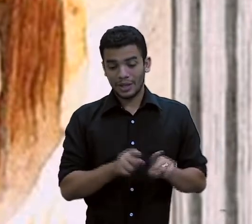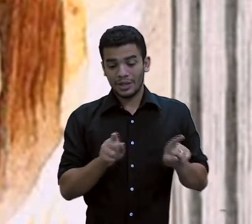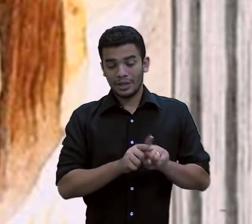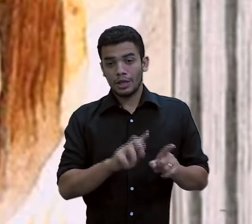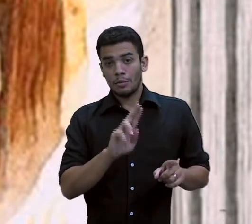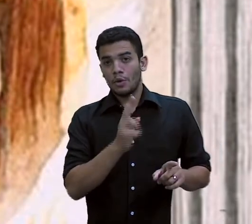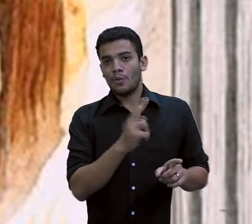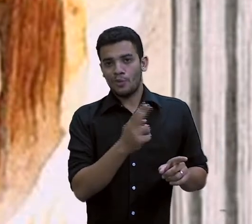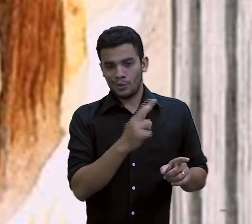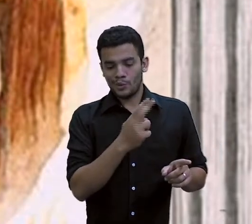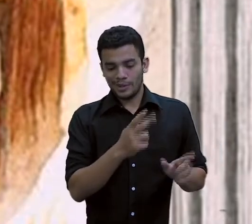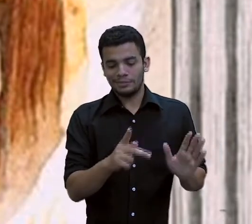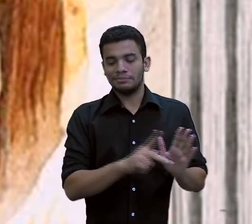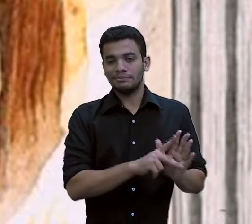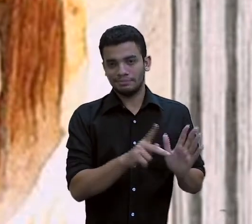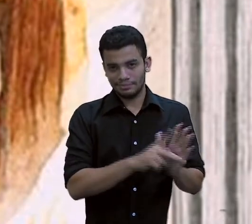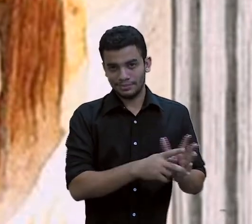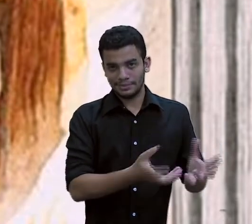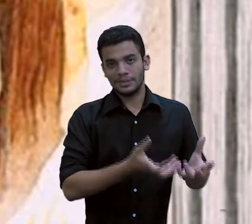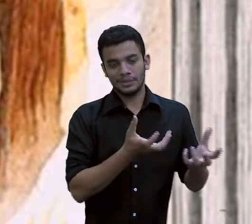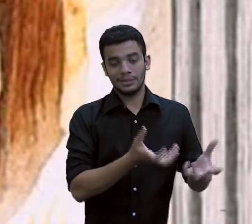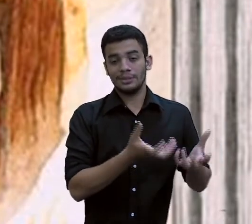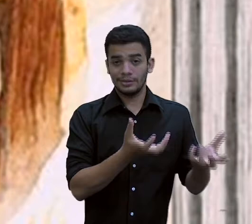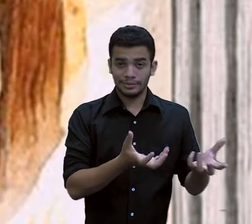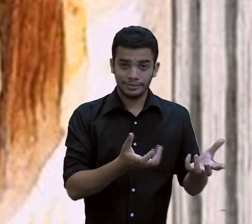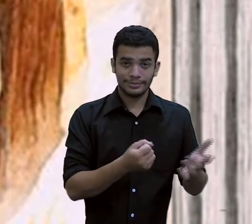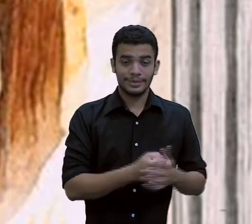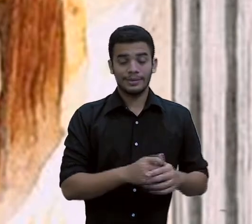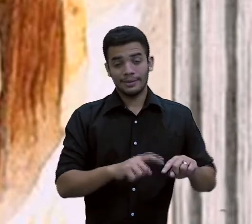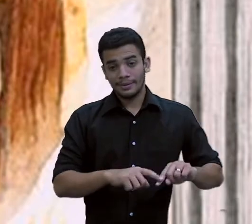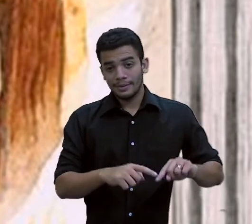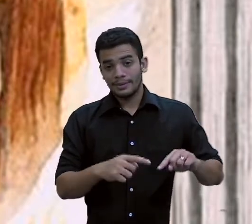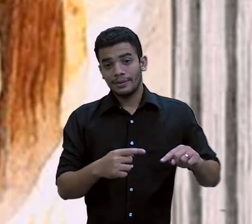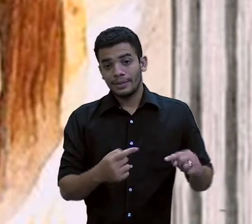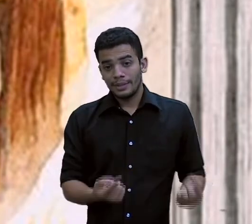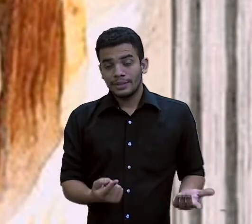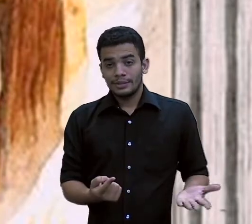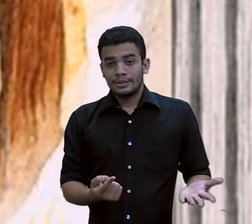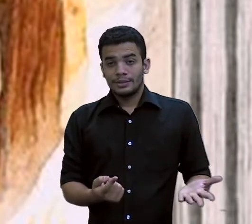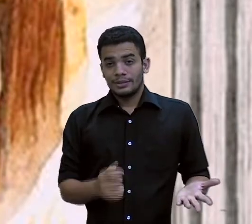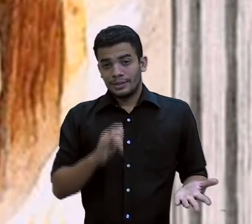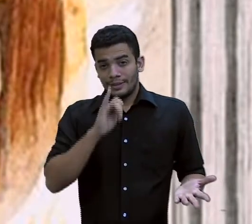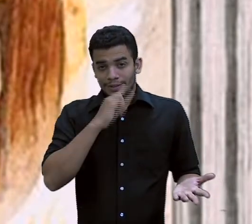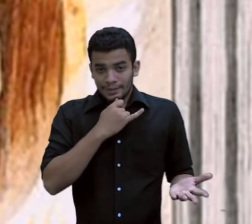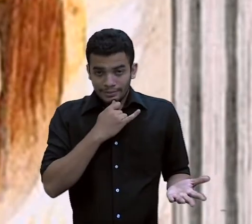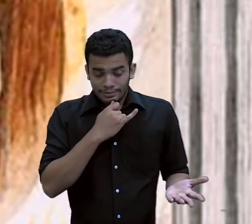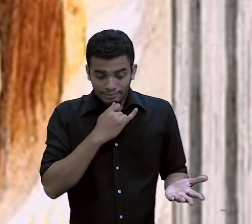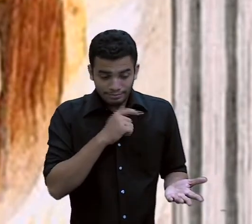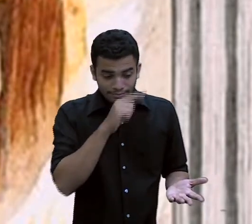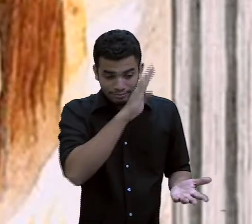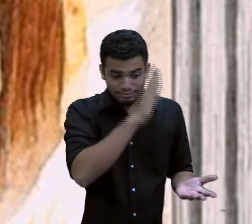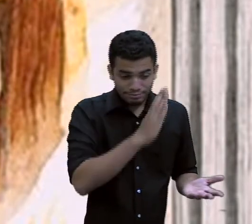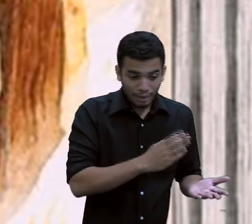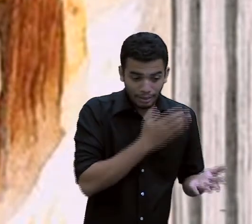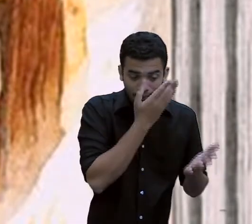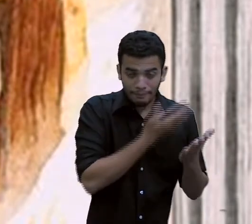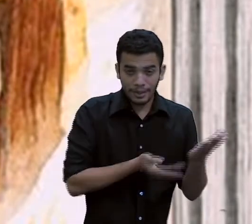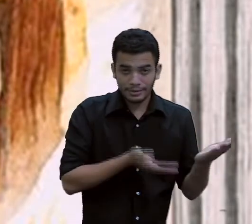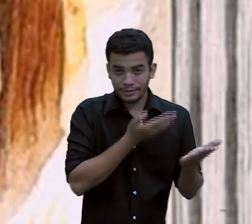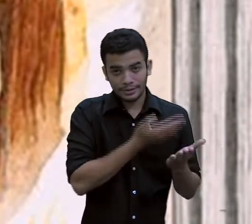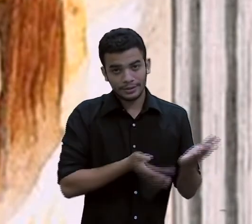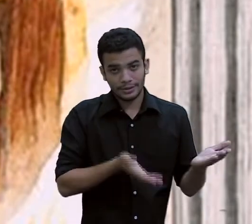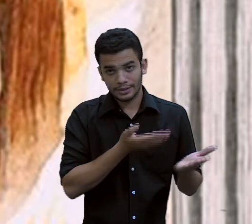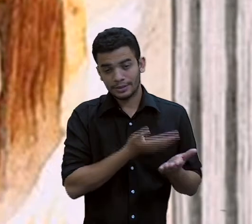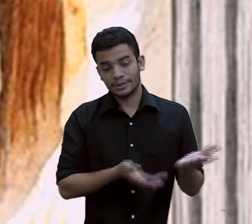Então, como no início da nossa aula, nós não gostamos de relembrar as nossas